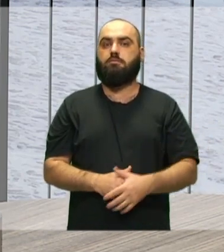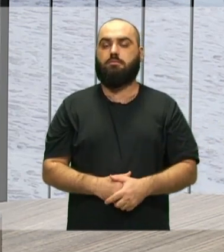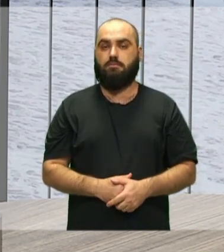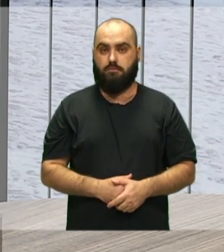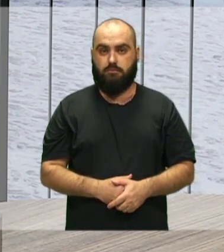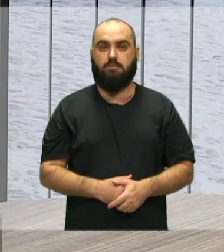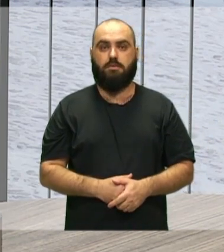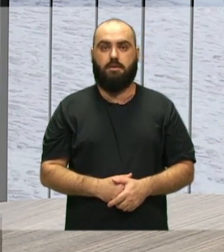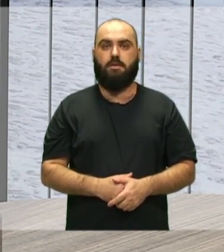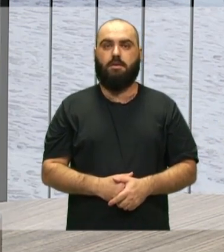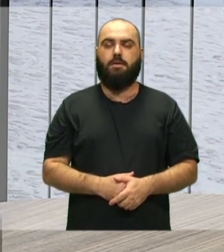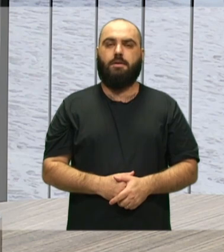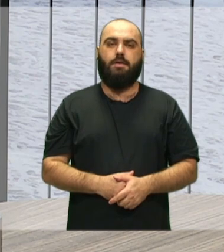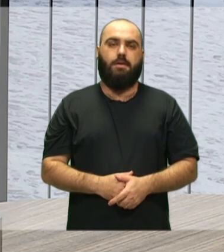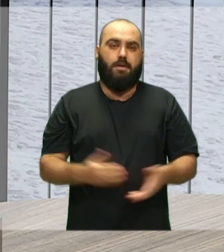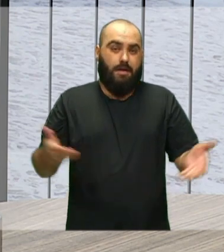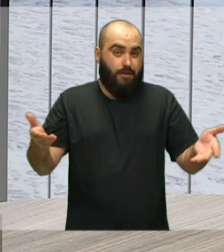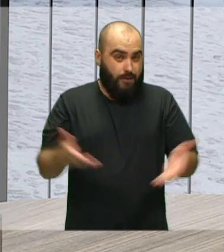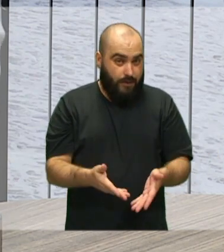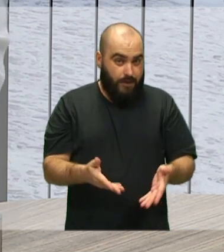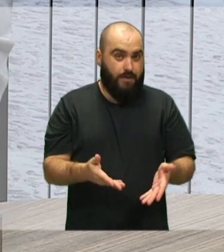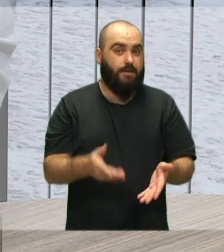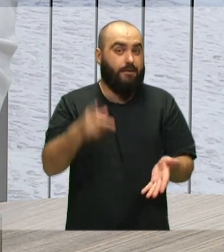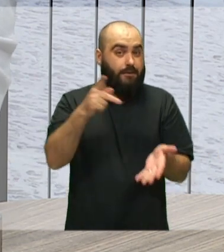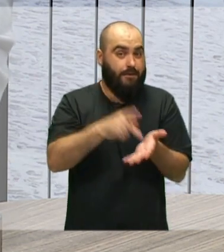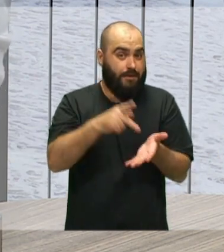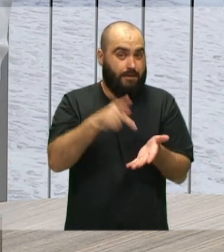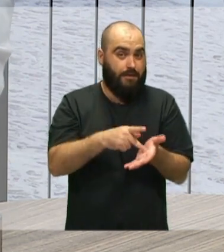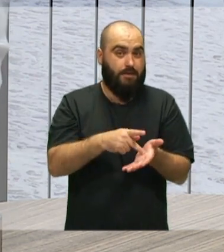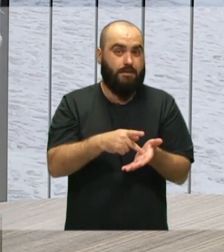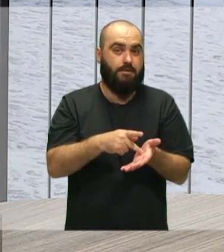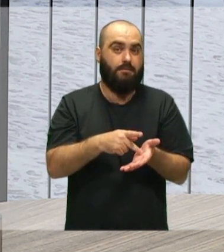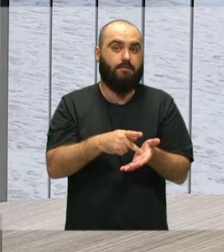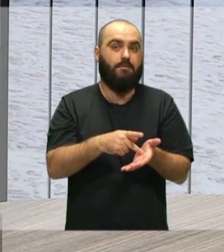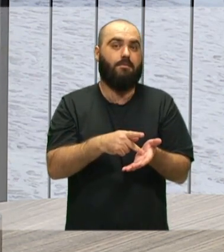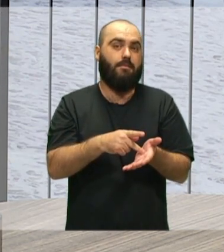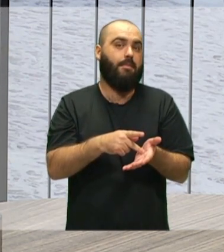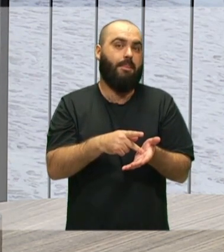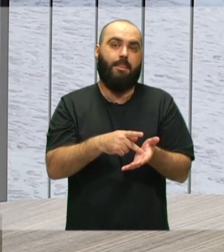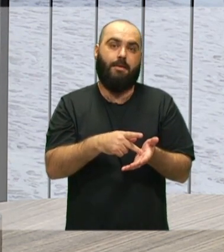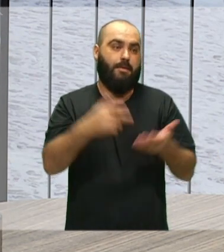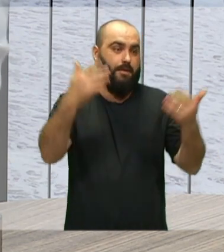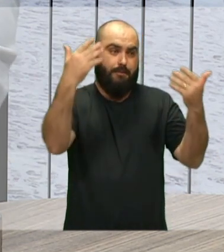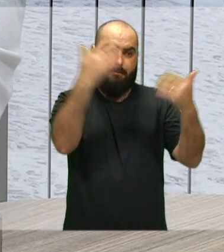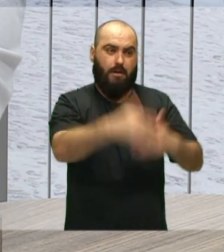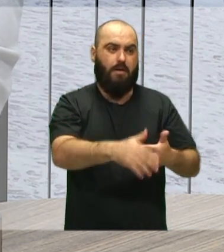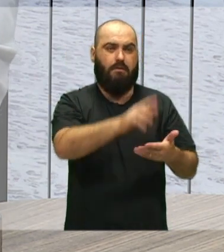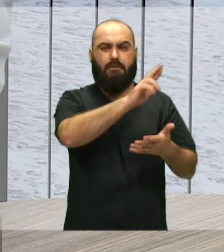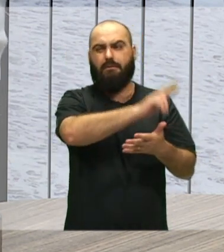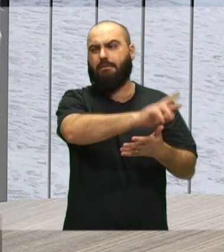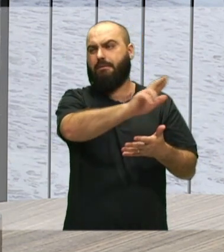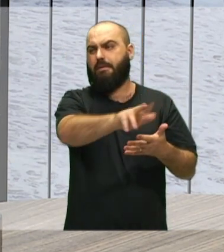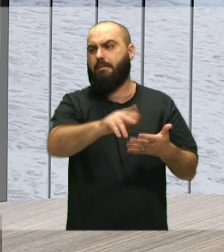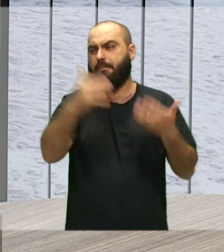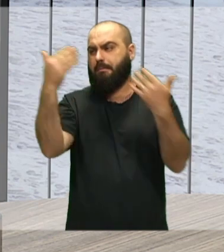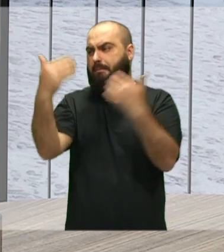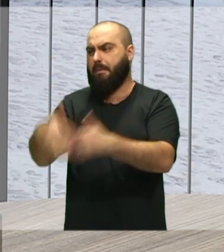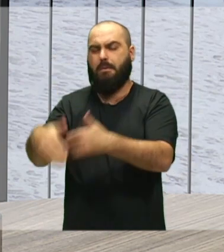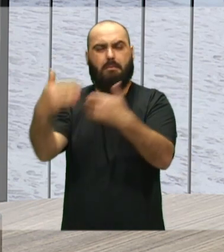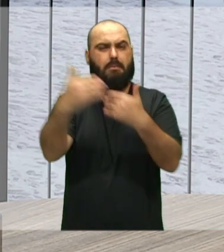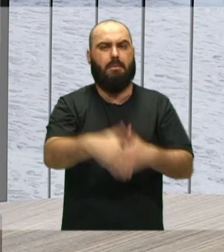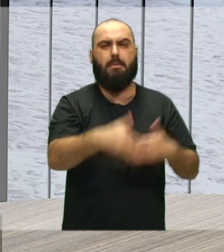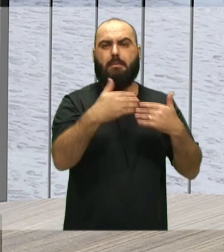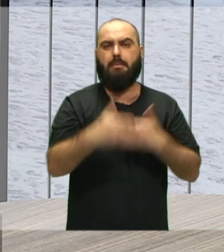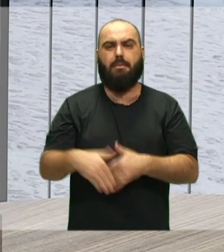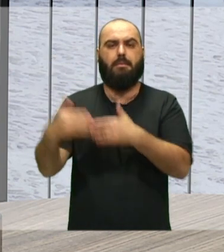alteração legislativa, agora mesmo que não cai despenca em provas, né? Tanto despenca em provas como vai ser